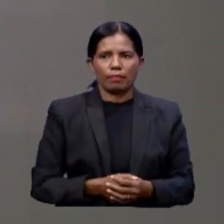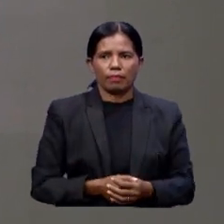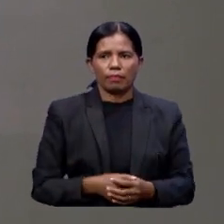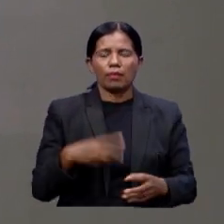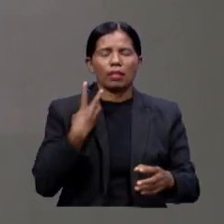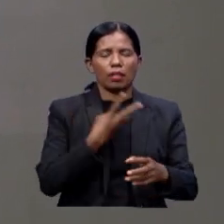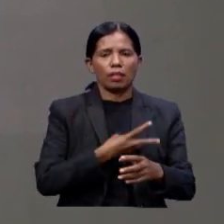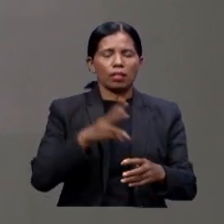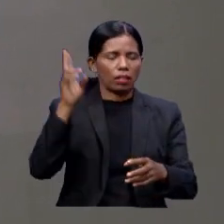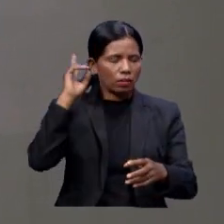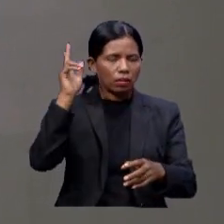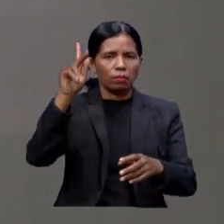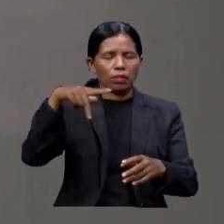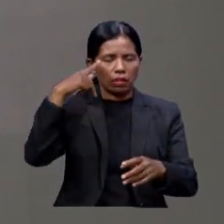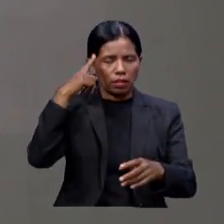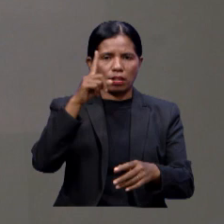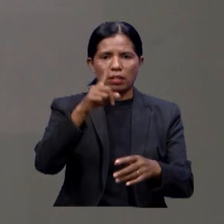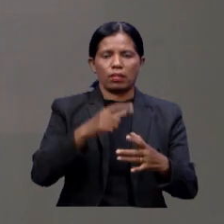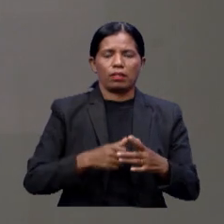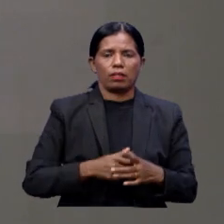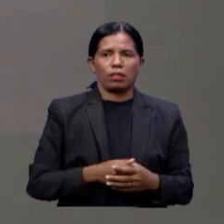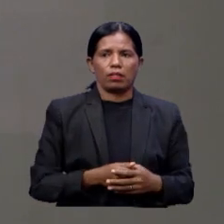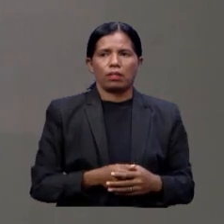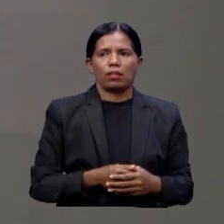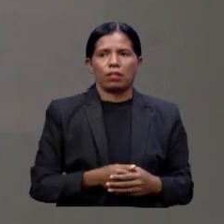itarona de ba politiku ida